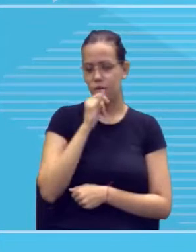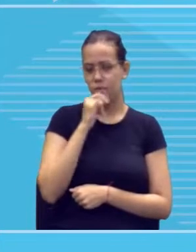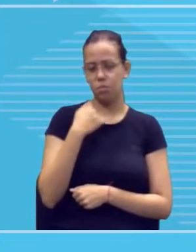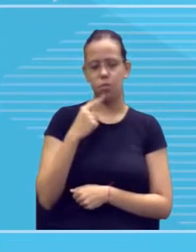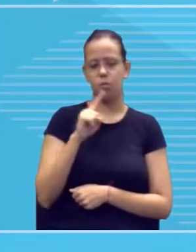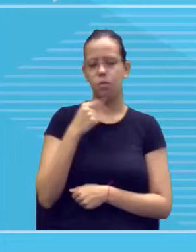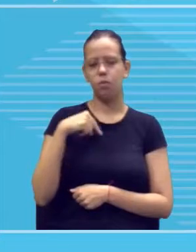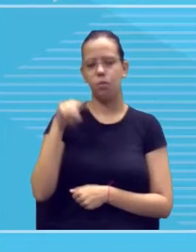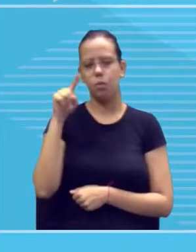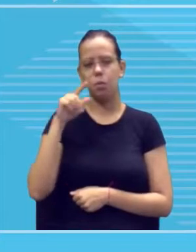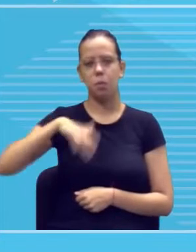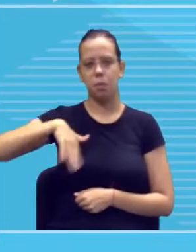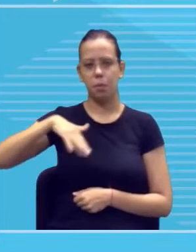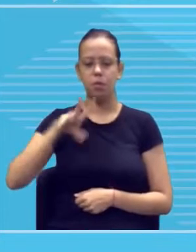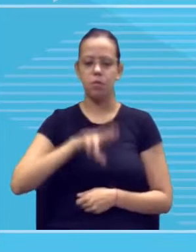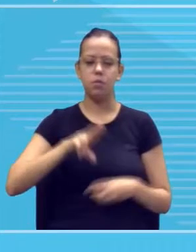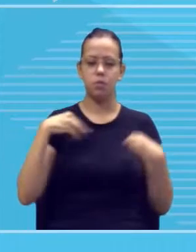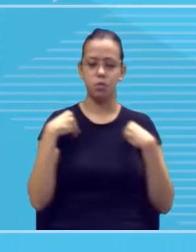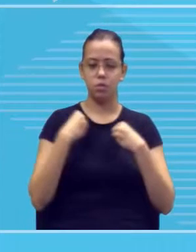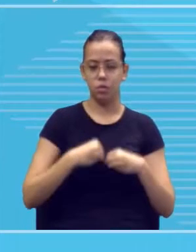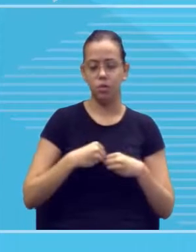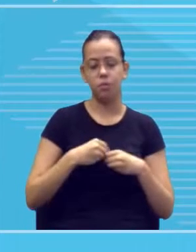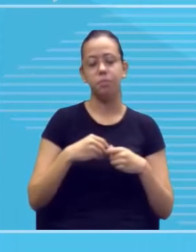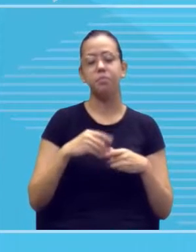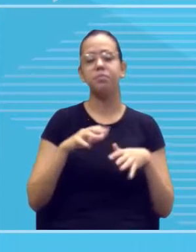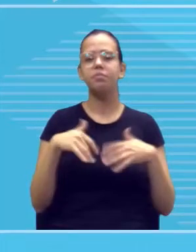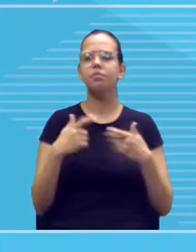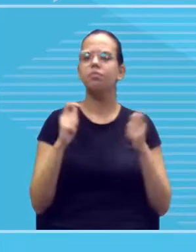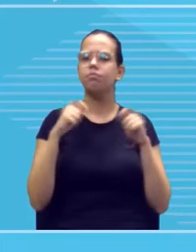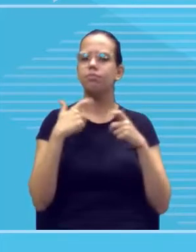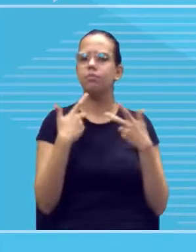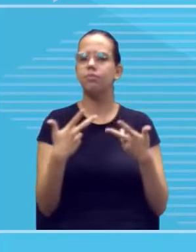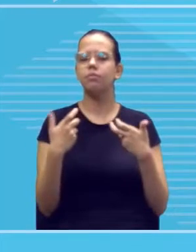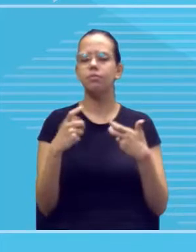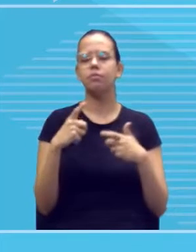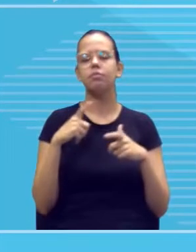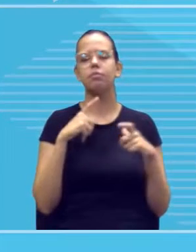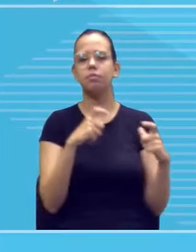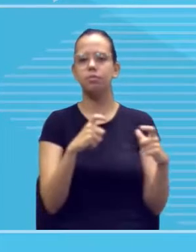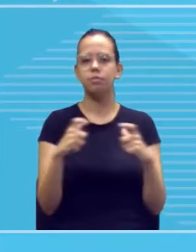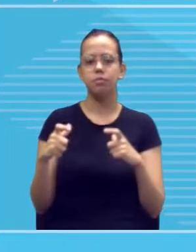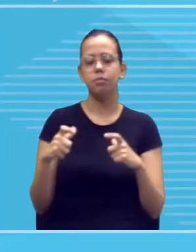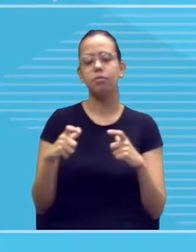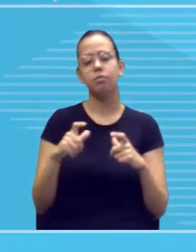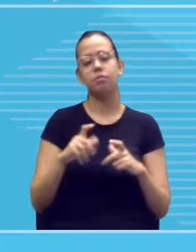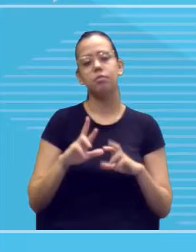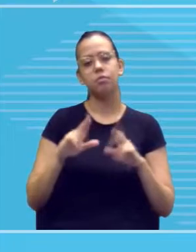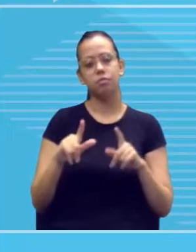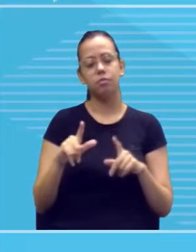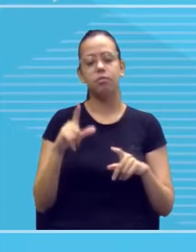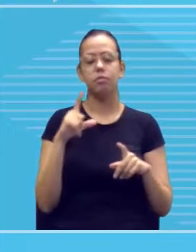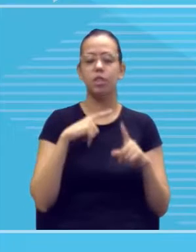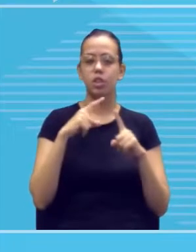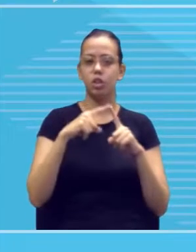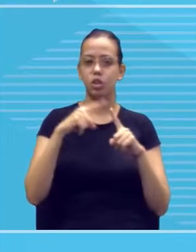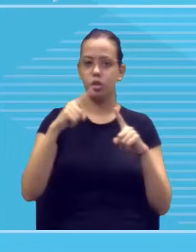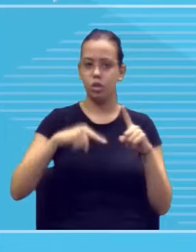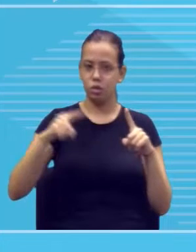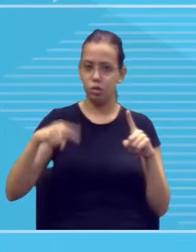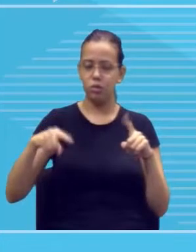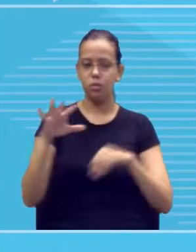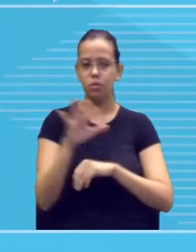pelo amor de Deus não tem condição você consegue perceber são ambientes que utilizam-se de graus de formalidade diferentes